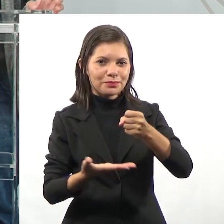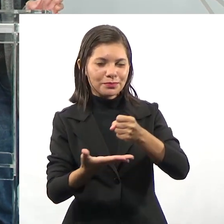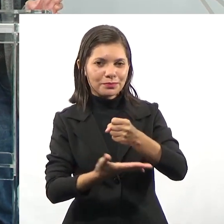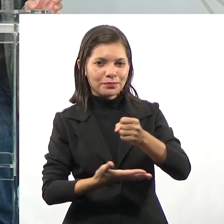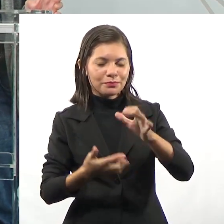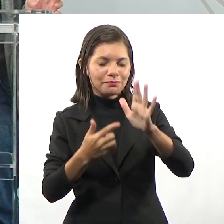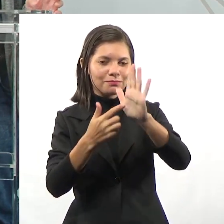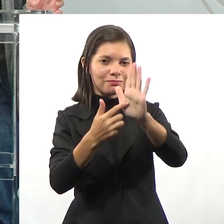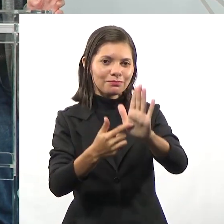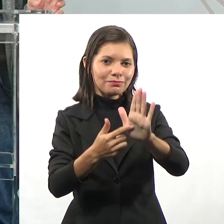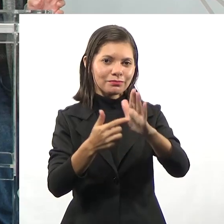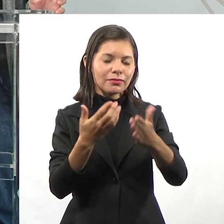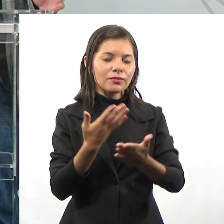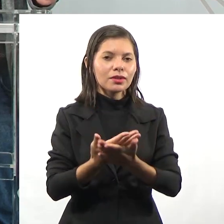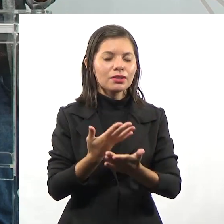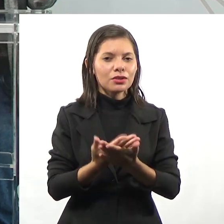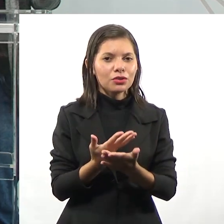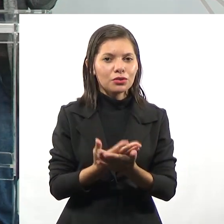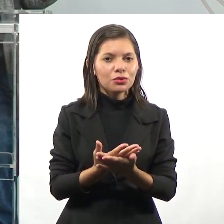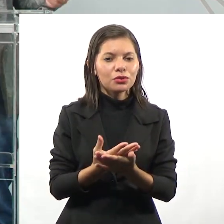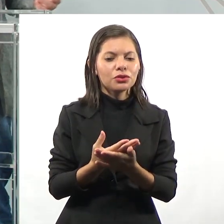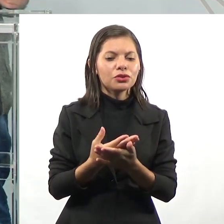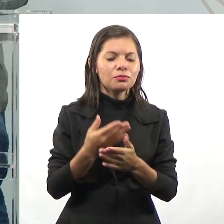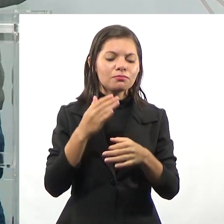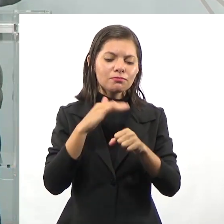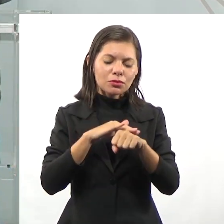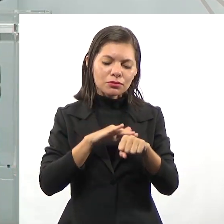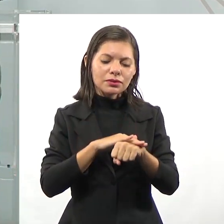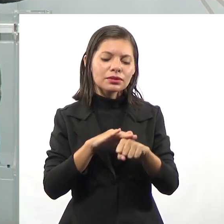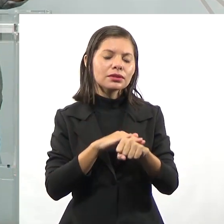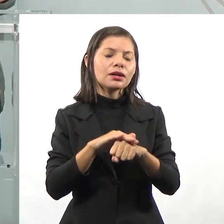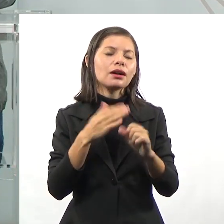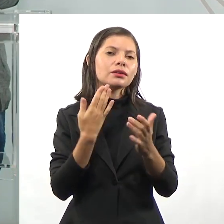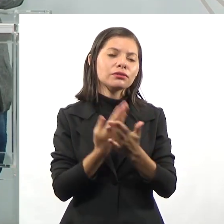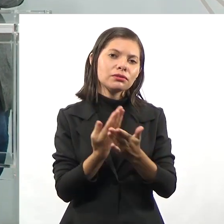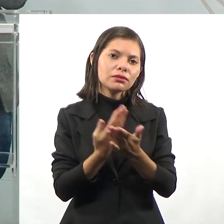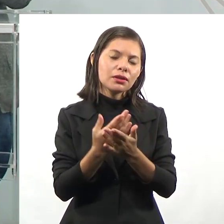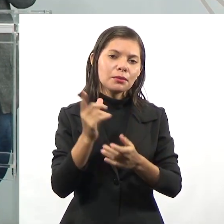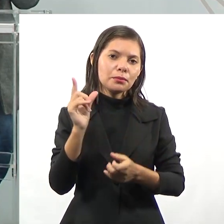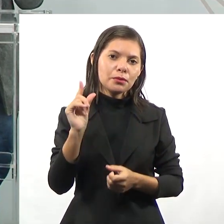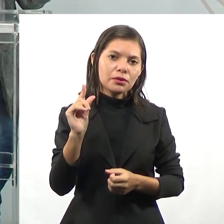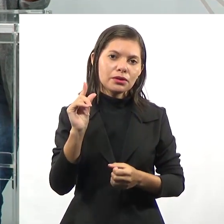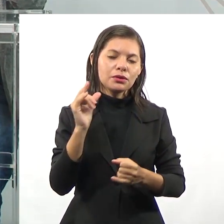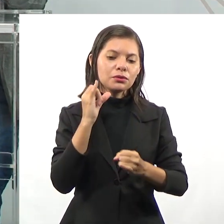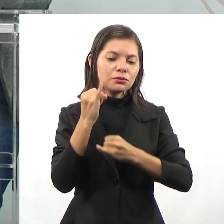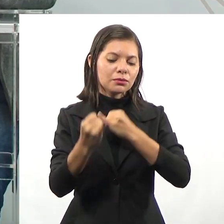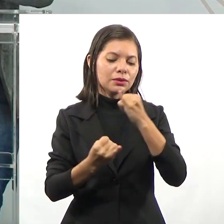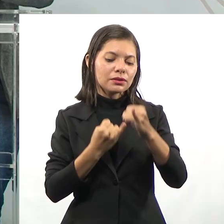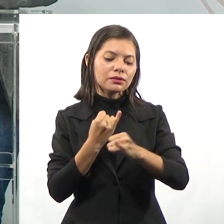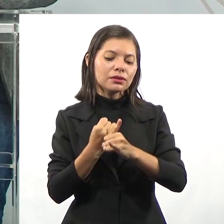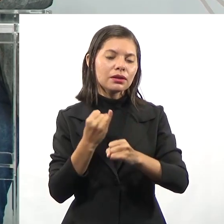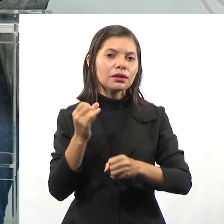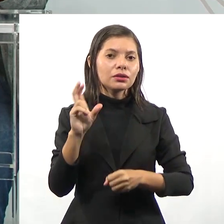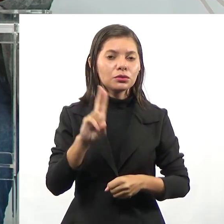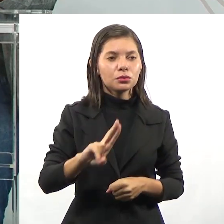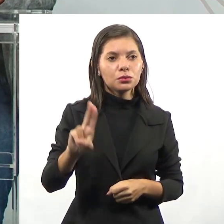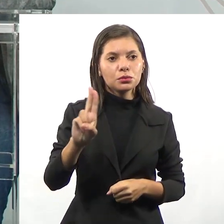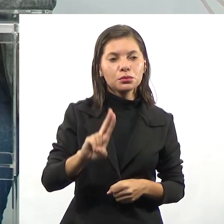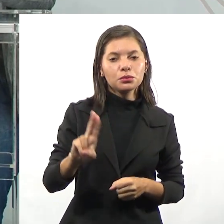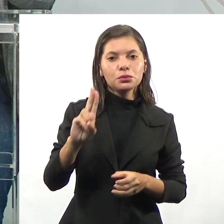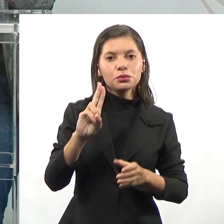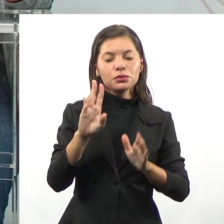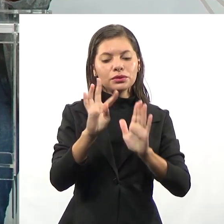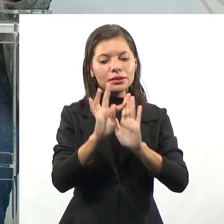referências básicas. A aula de hoje foi só para comentar um pouquinho sobre essa questão da internet, da mídia informática, em especial